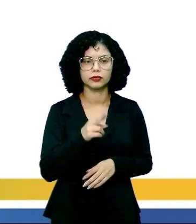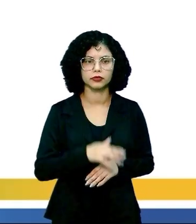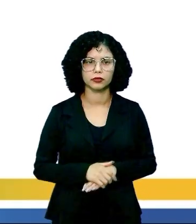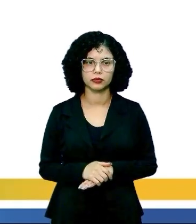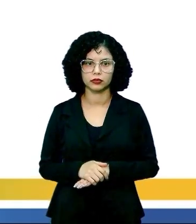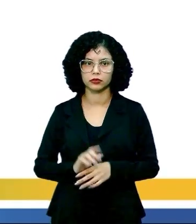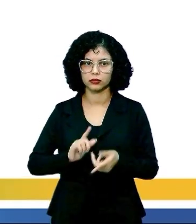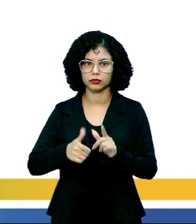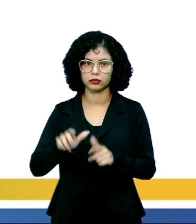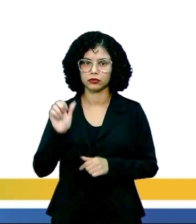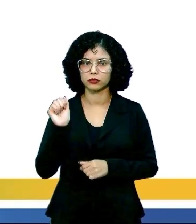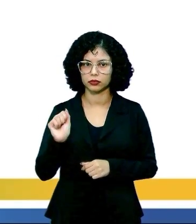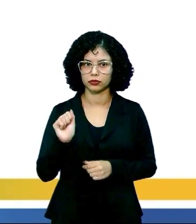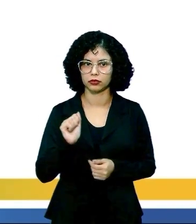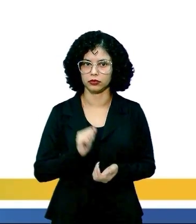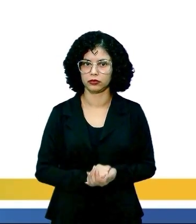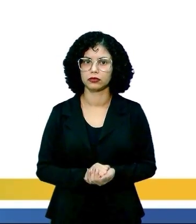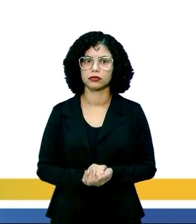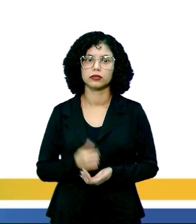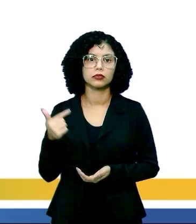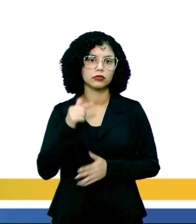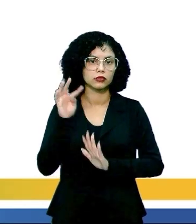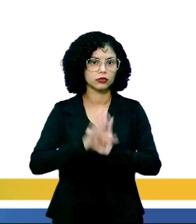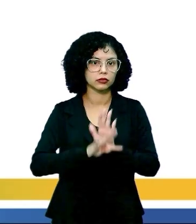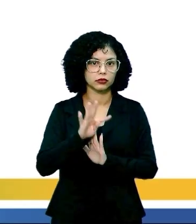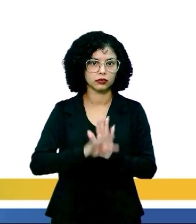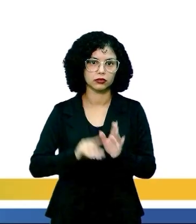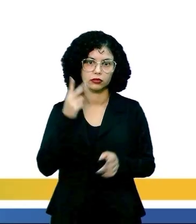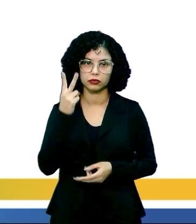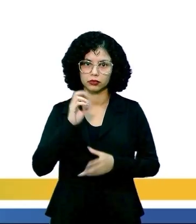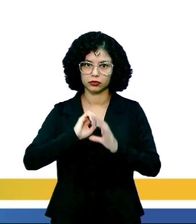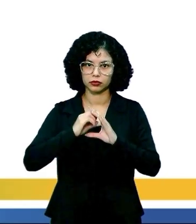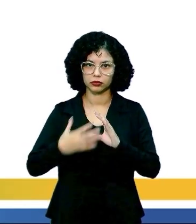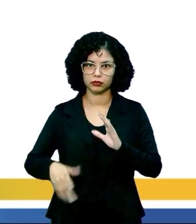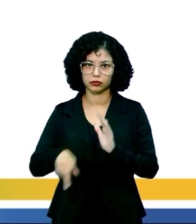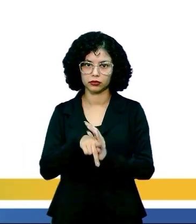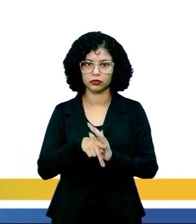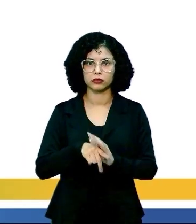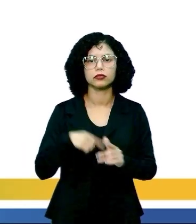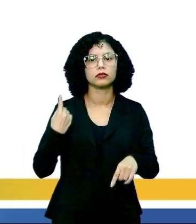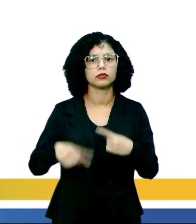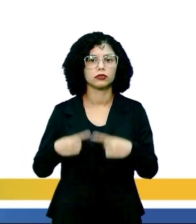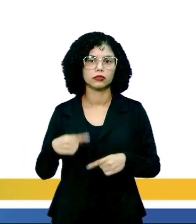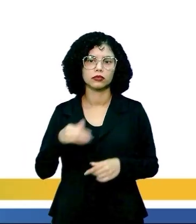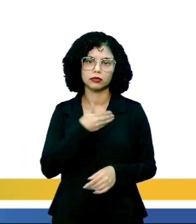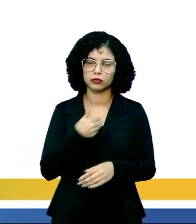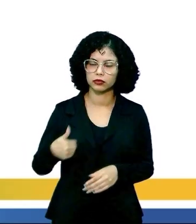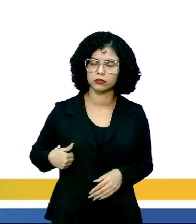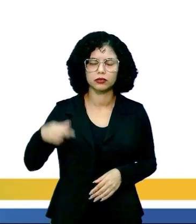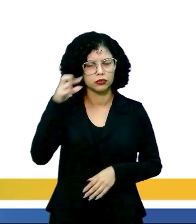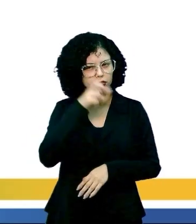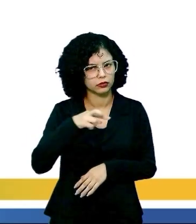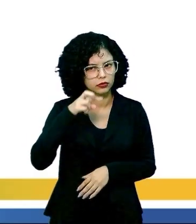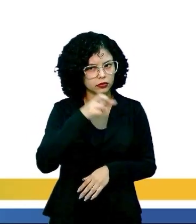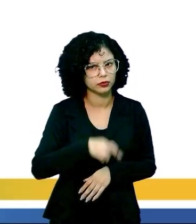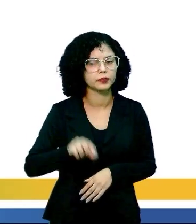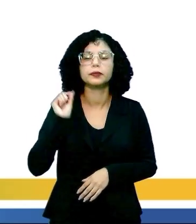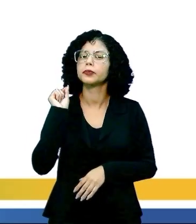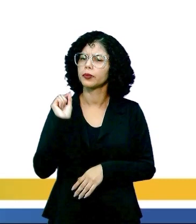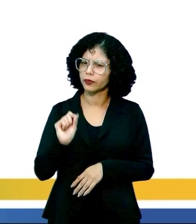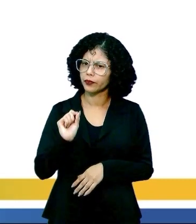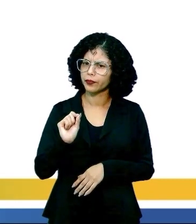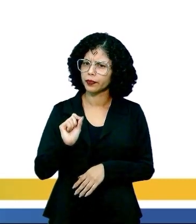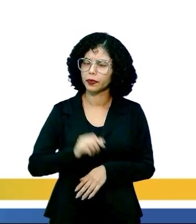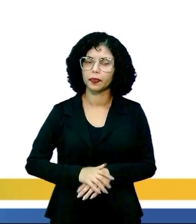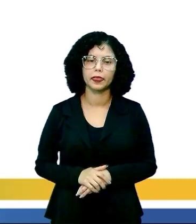resposta. Segundo o texto, duas características da concepção da política pública